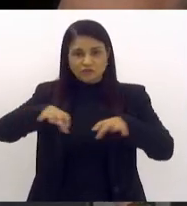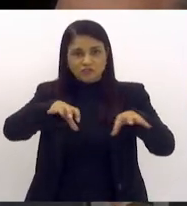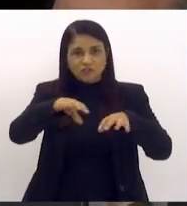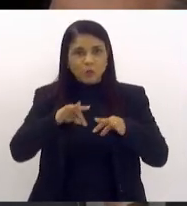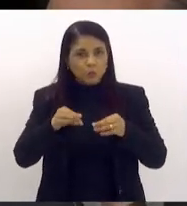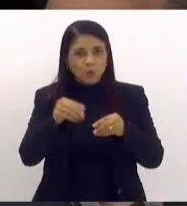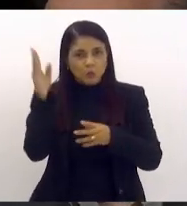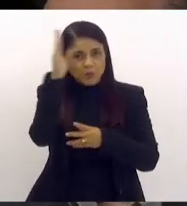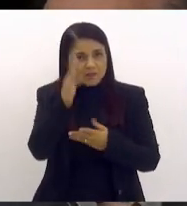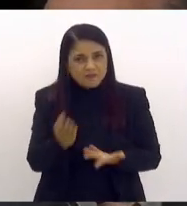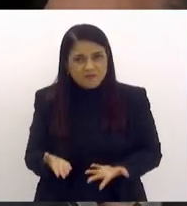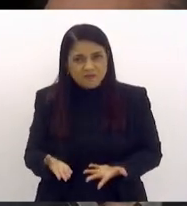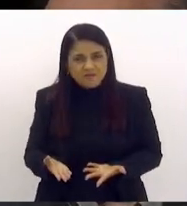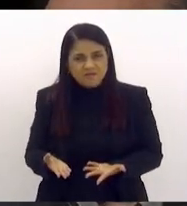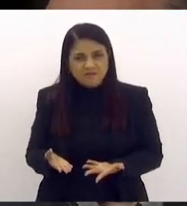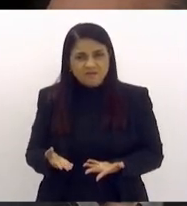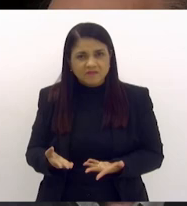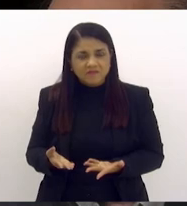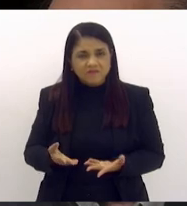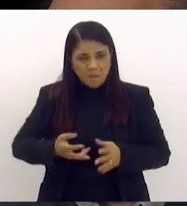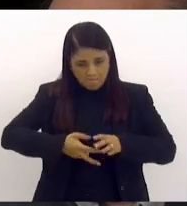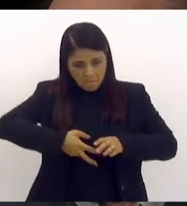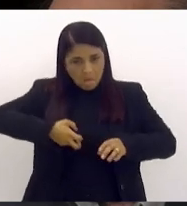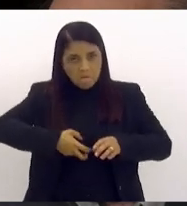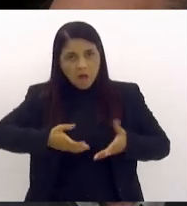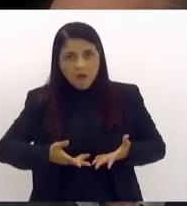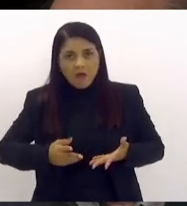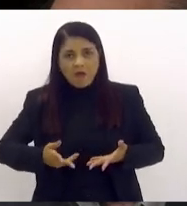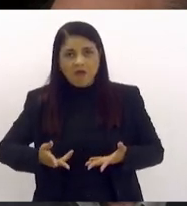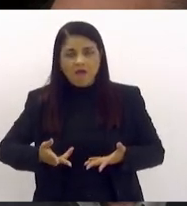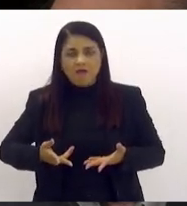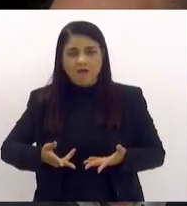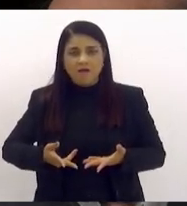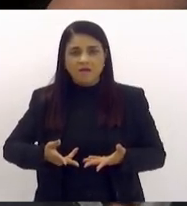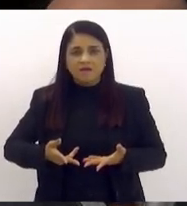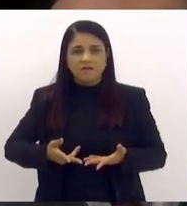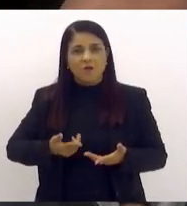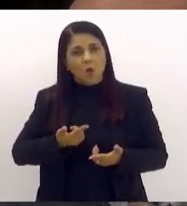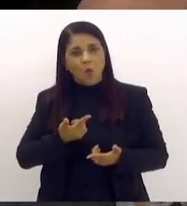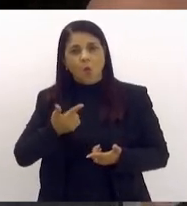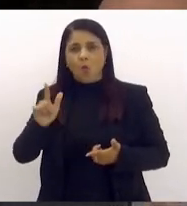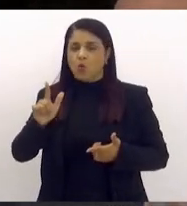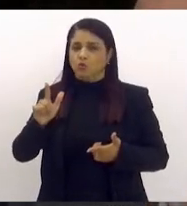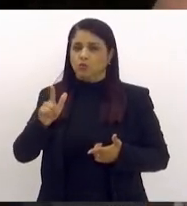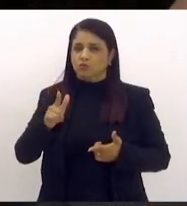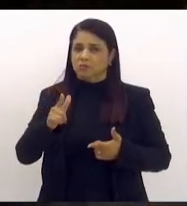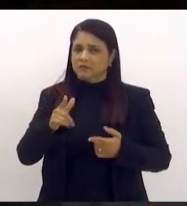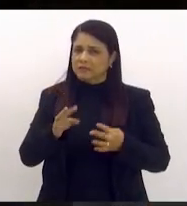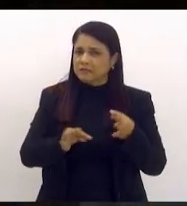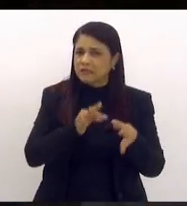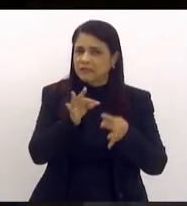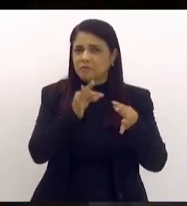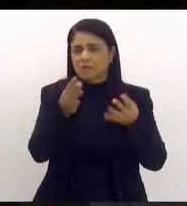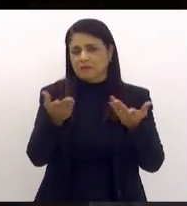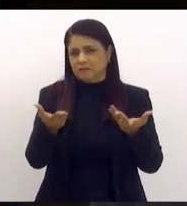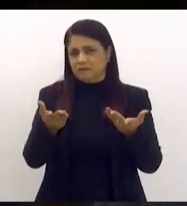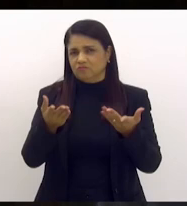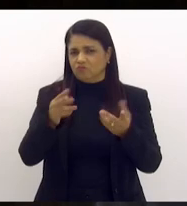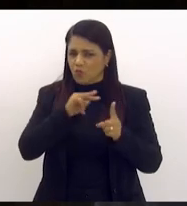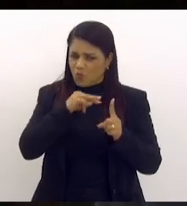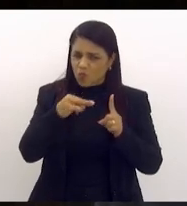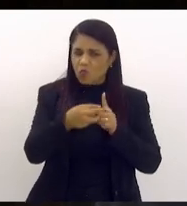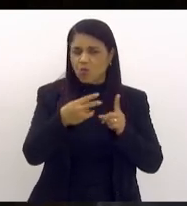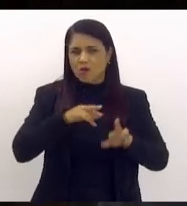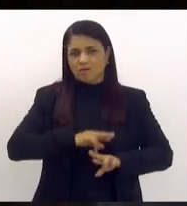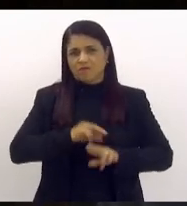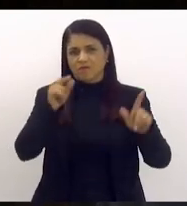brasileiras como deve ser sem sobra de dúvida entretanto Nós deveríamos ter um outro tratamento precisamos ter um olhar diferenciado pro Rio de Janeiro e o que me